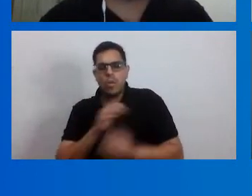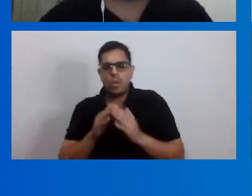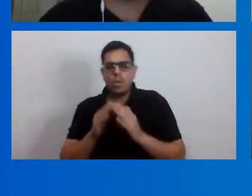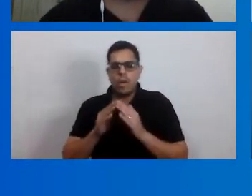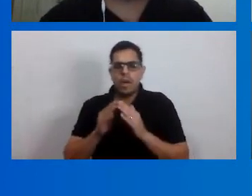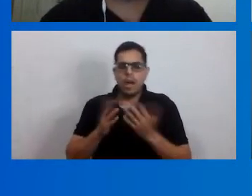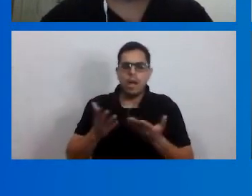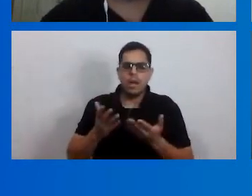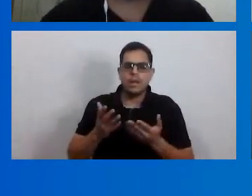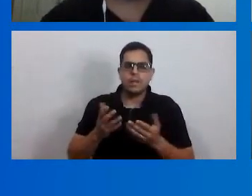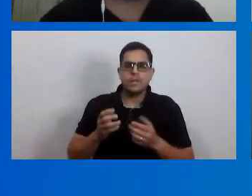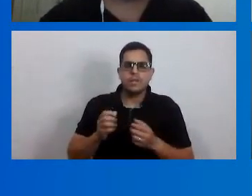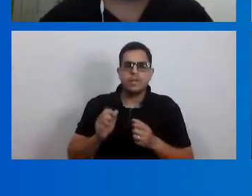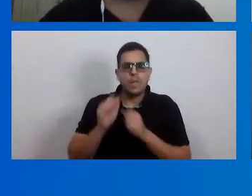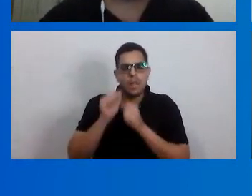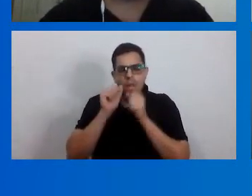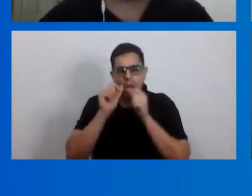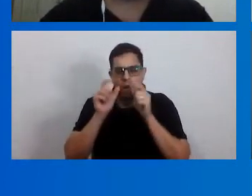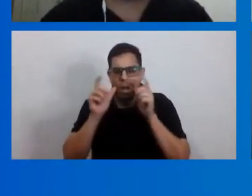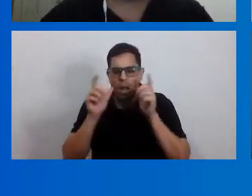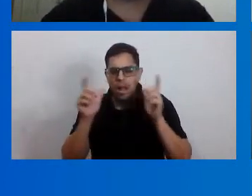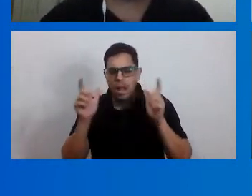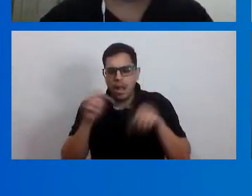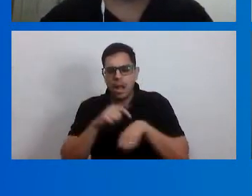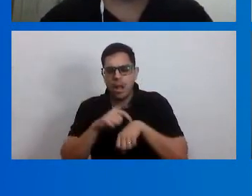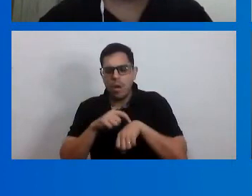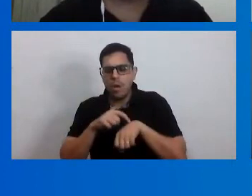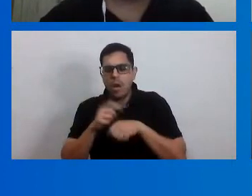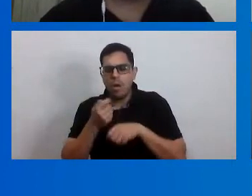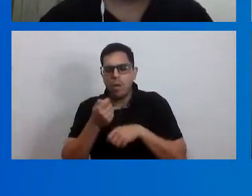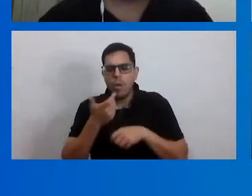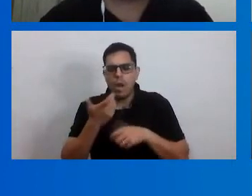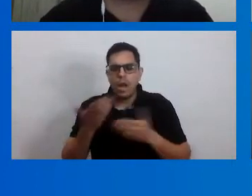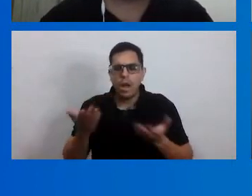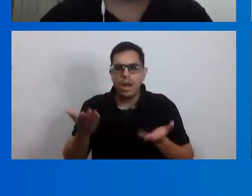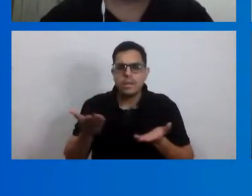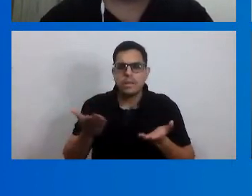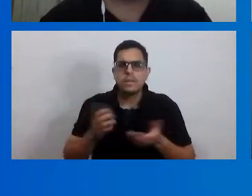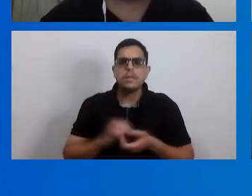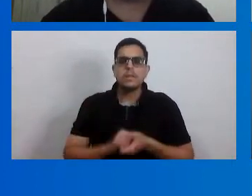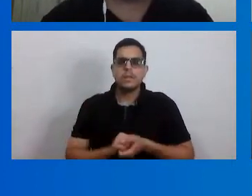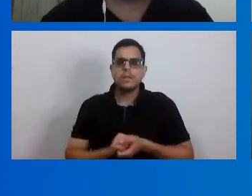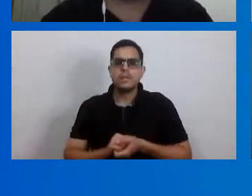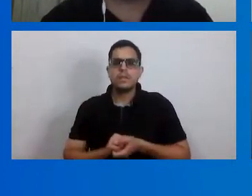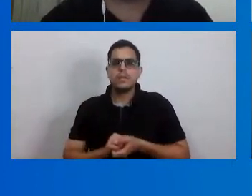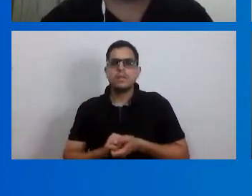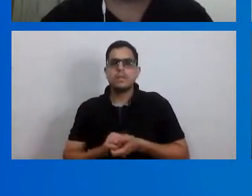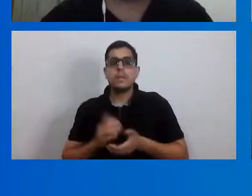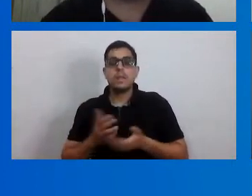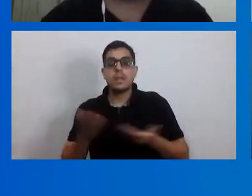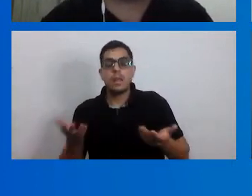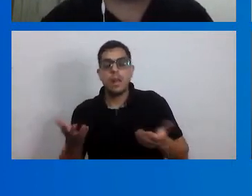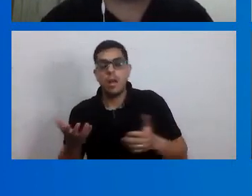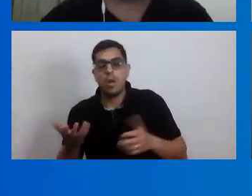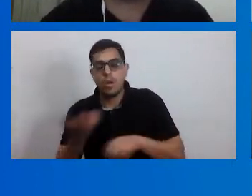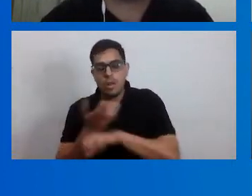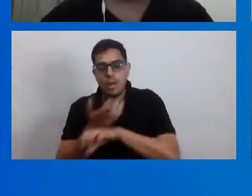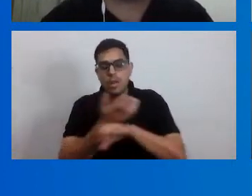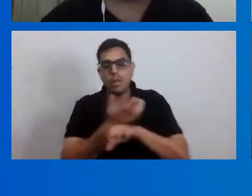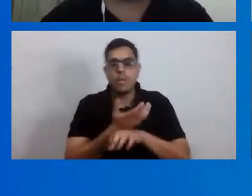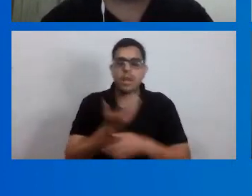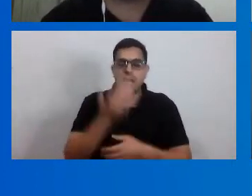não tem que se deslocar ele pode acordar um pouquinho mais tarde é no ensino ele acaba Tendo alguns conteúdos que ele compreende e tal